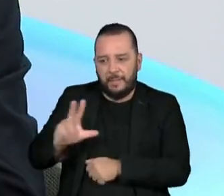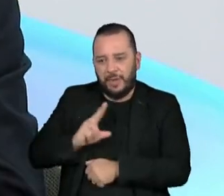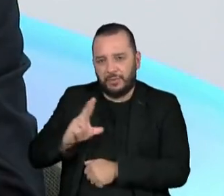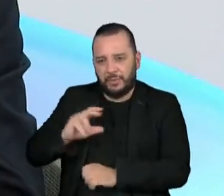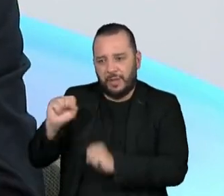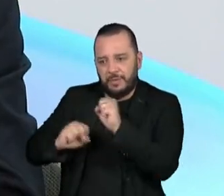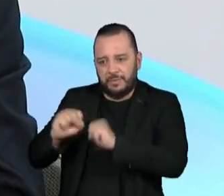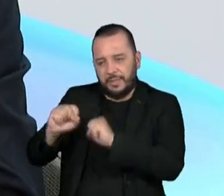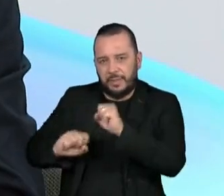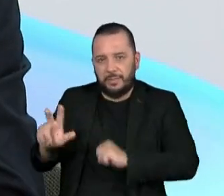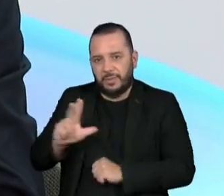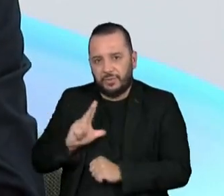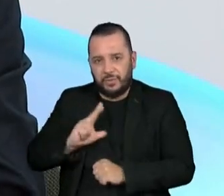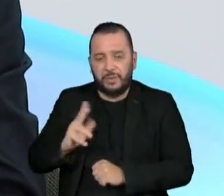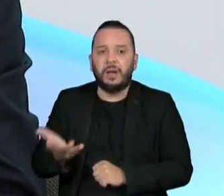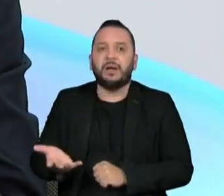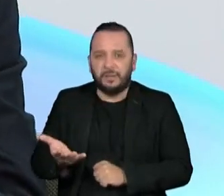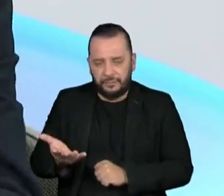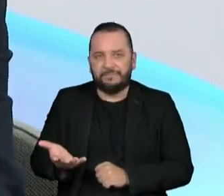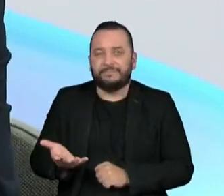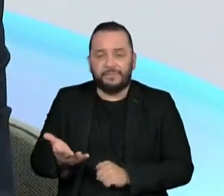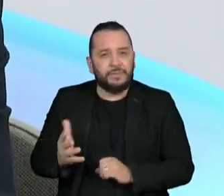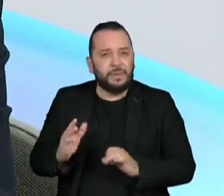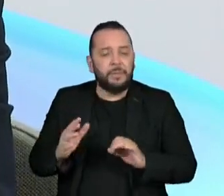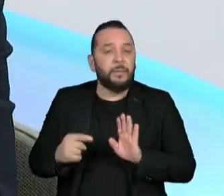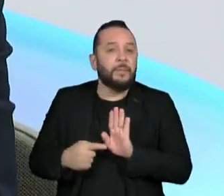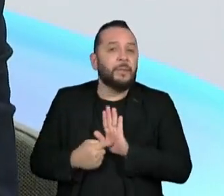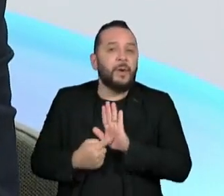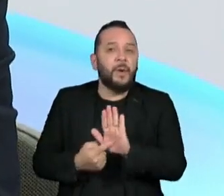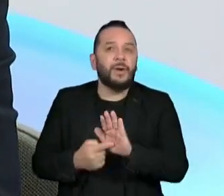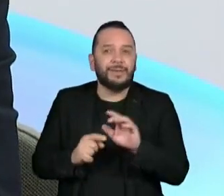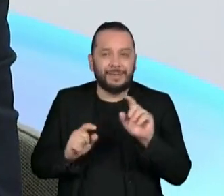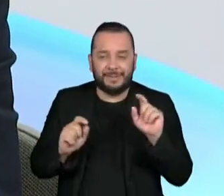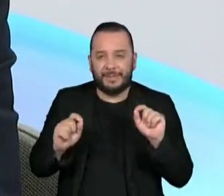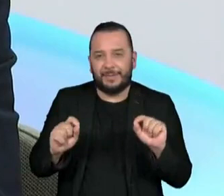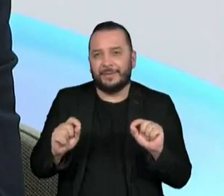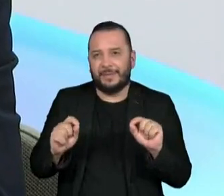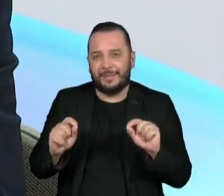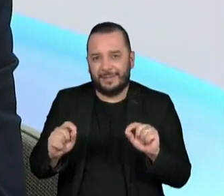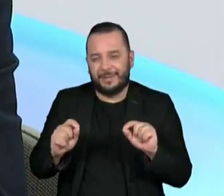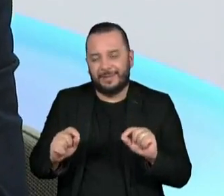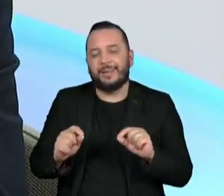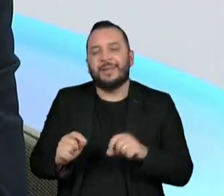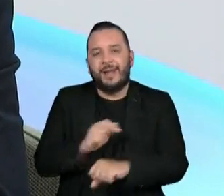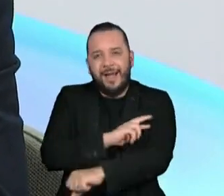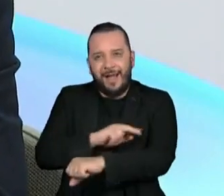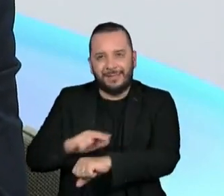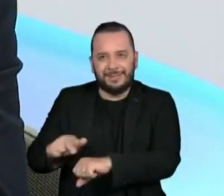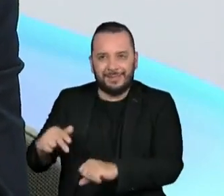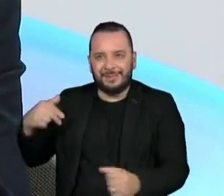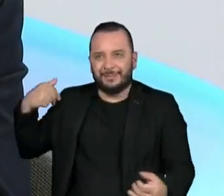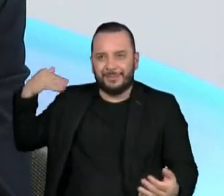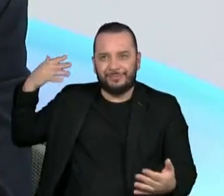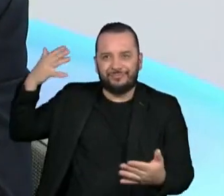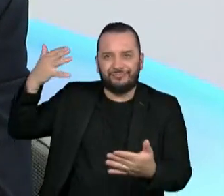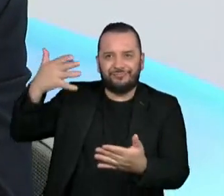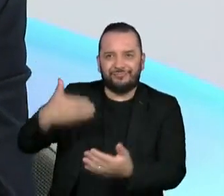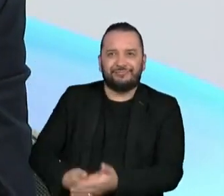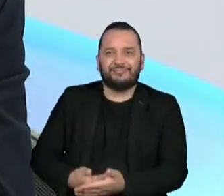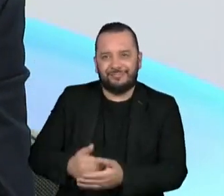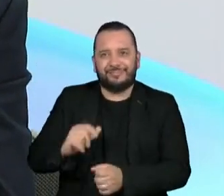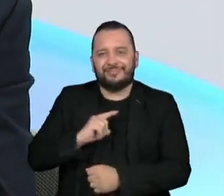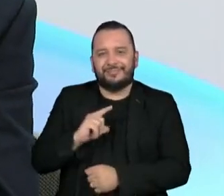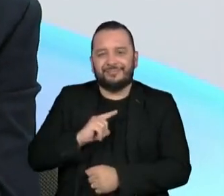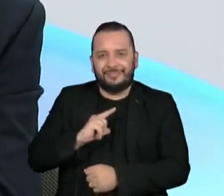todos os indicadores sociais mostram esse traço do racismo estrutural né de um país que